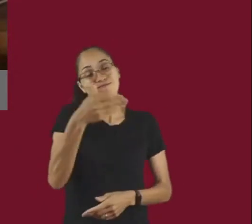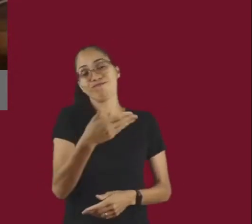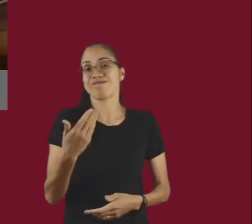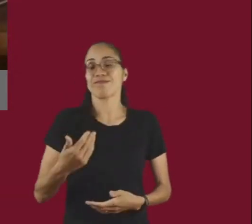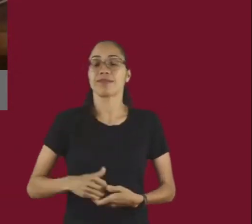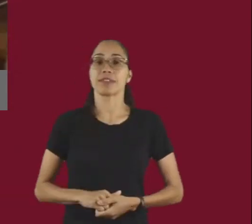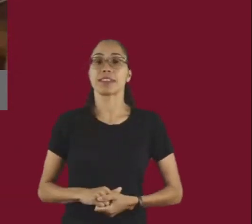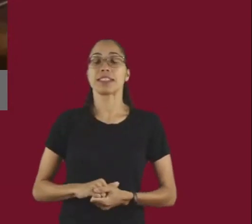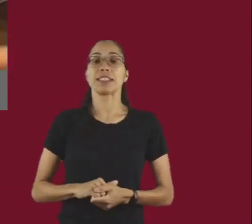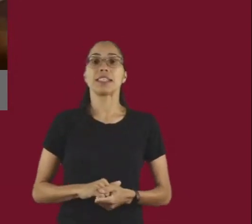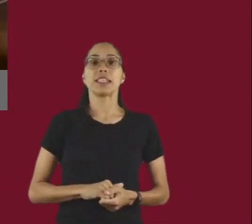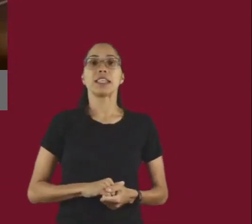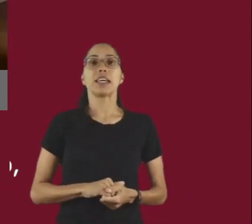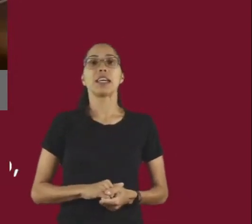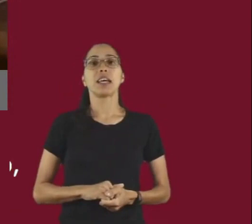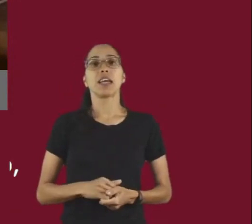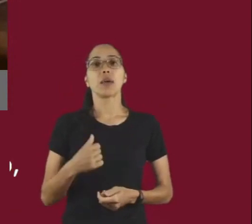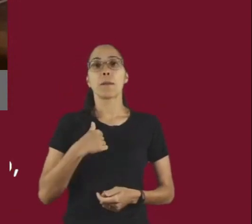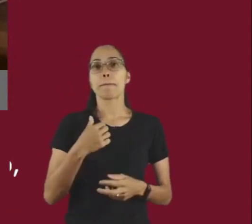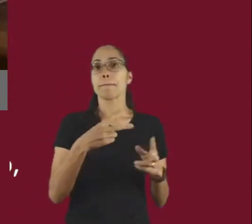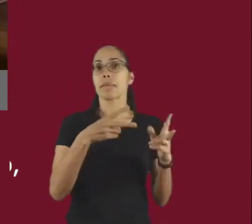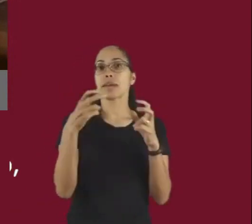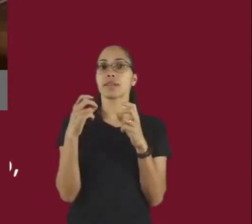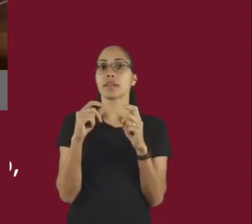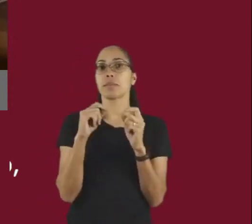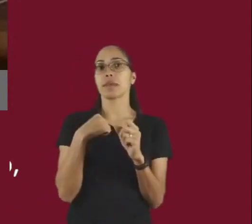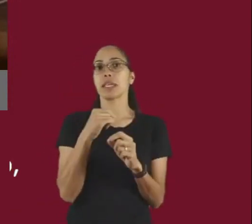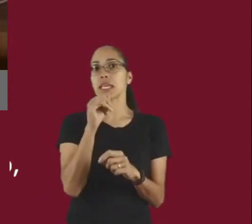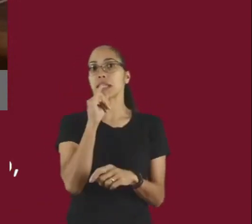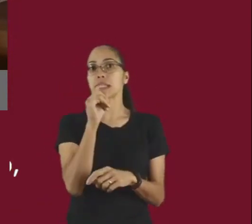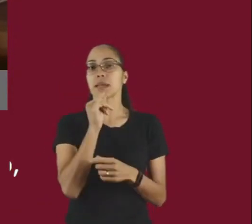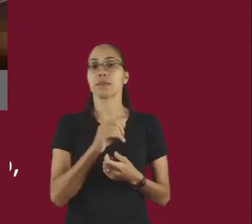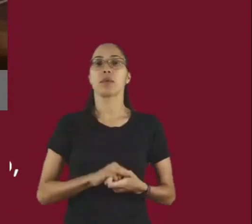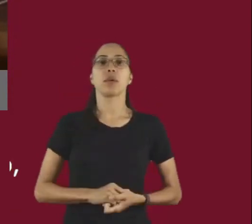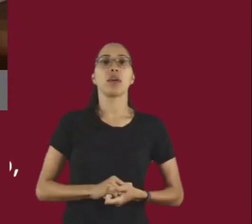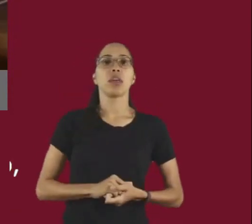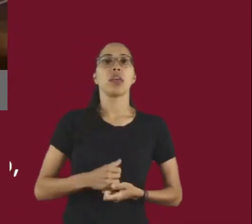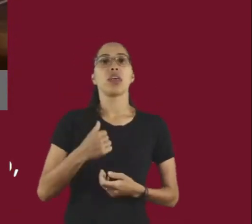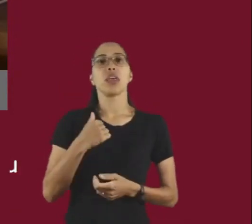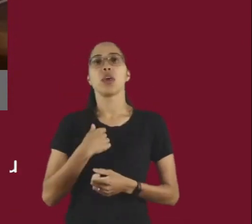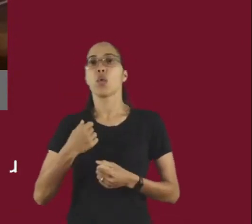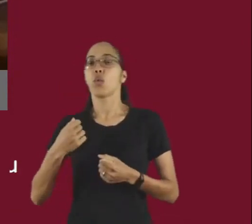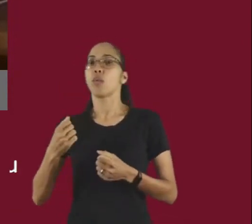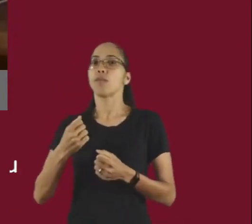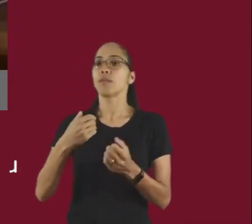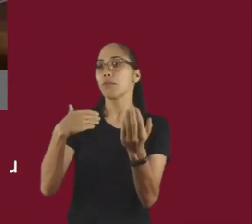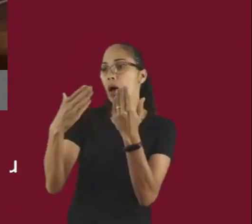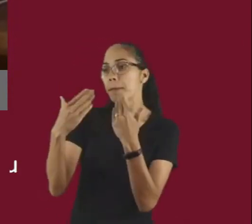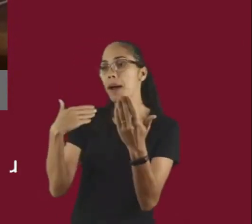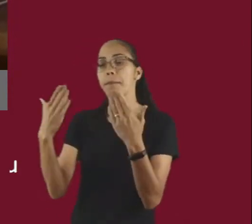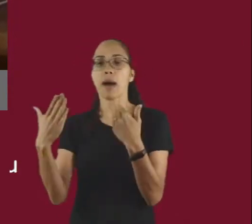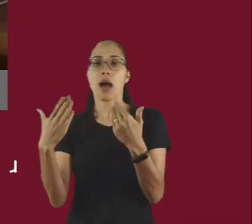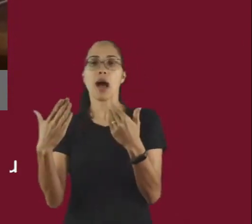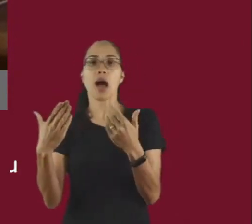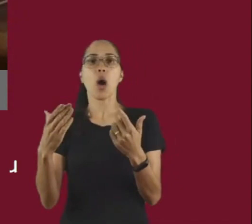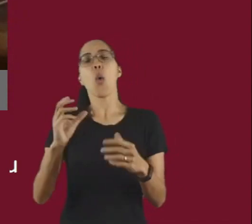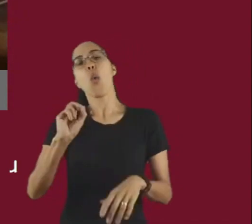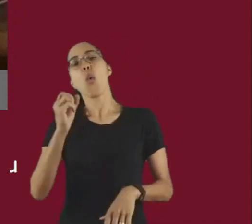porque quando eu falo aqui com vocês, quando eu escrevo, quando eu faço vídeos,